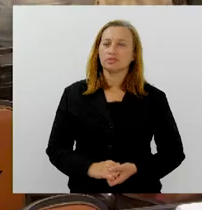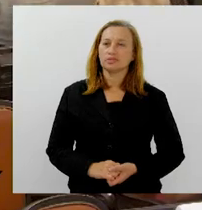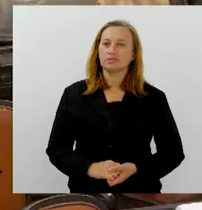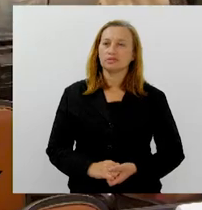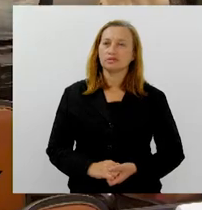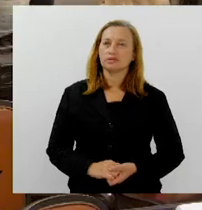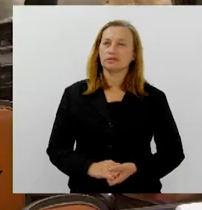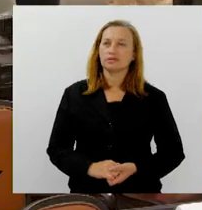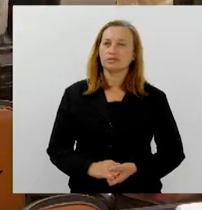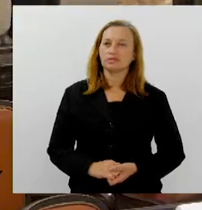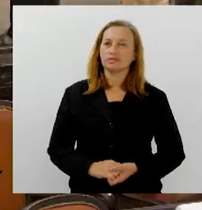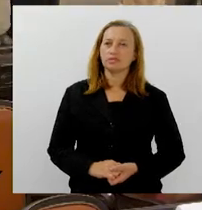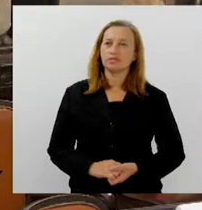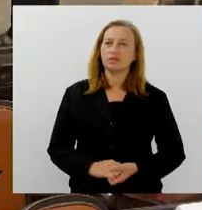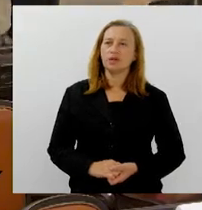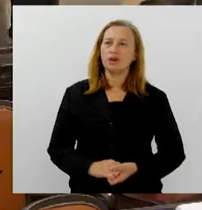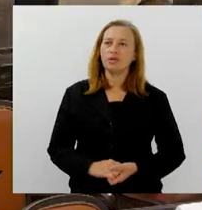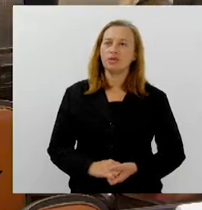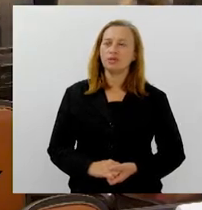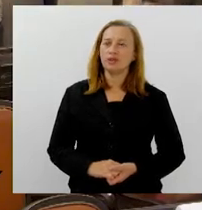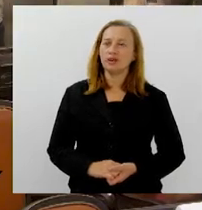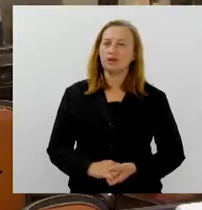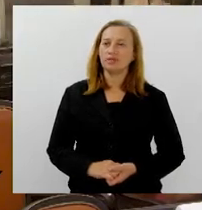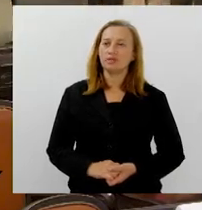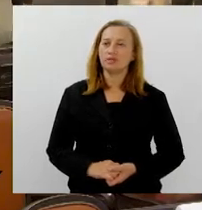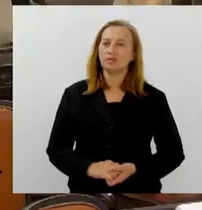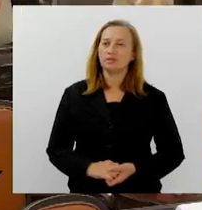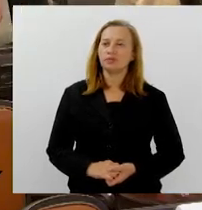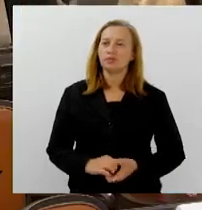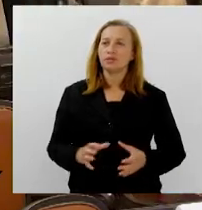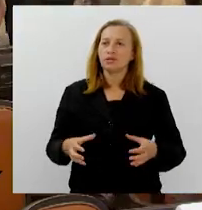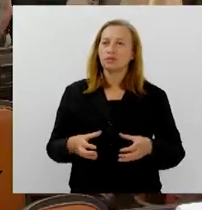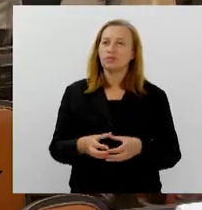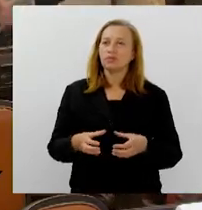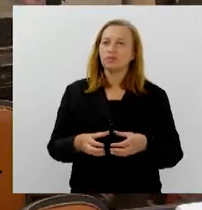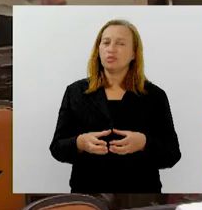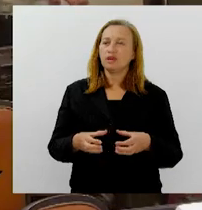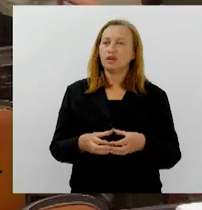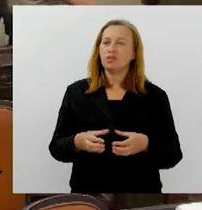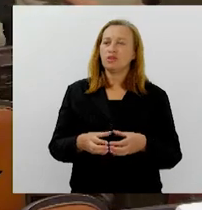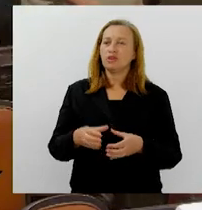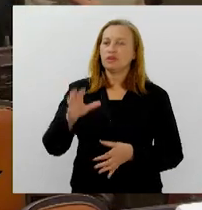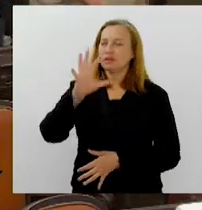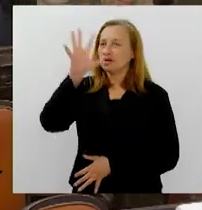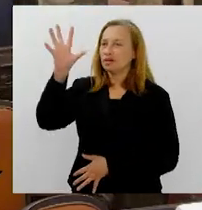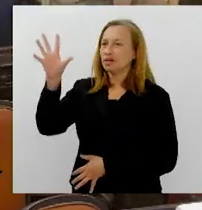Próximo agraciado, Grupo Afrocultural Imalei Fê.